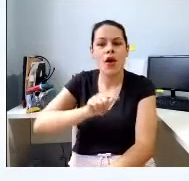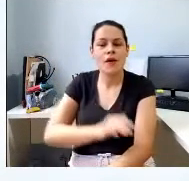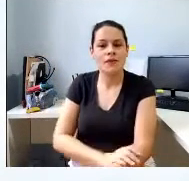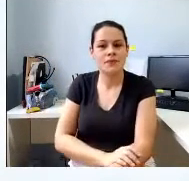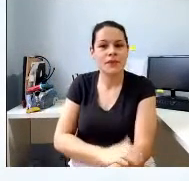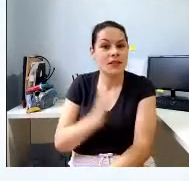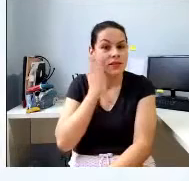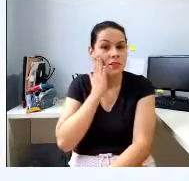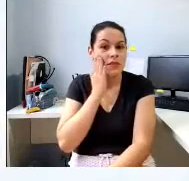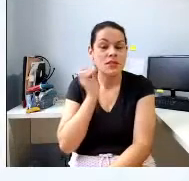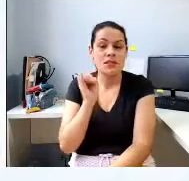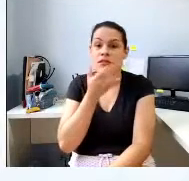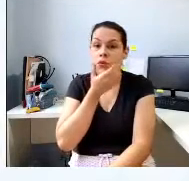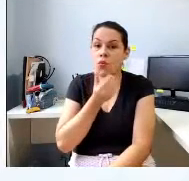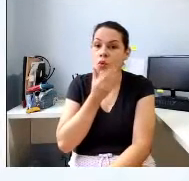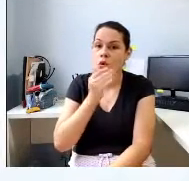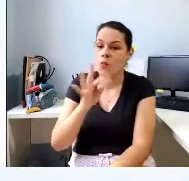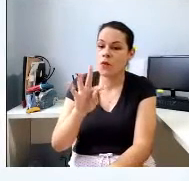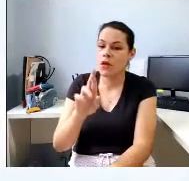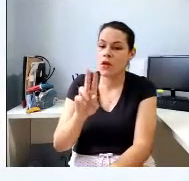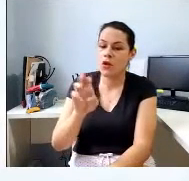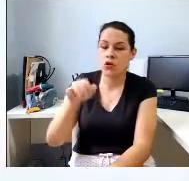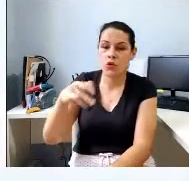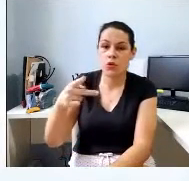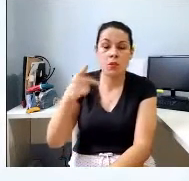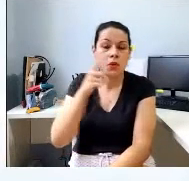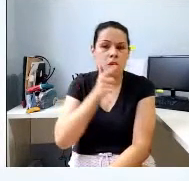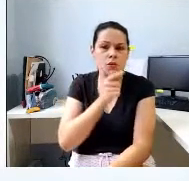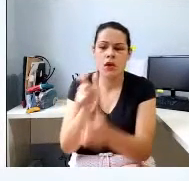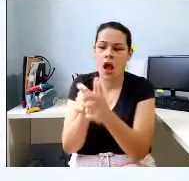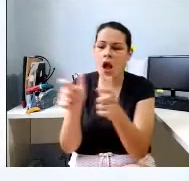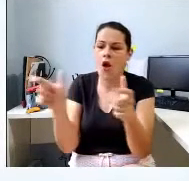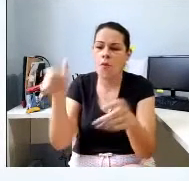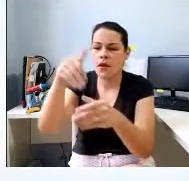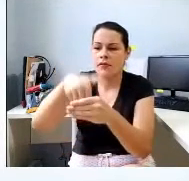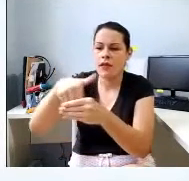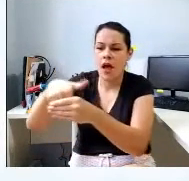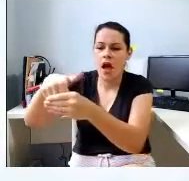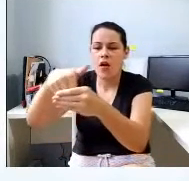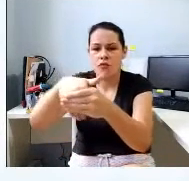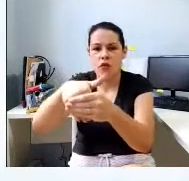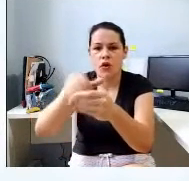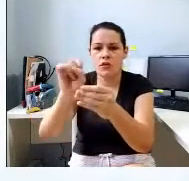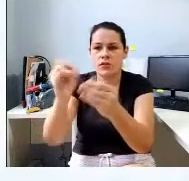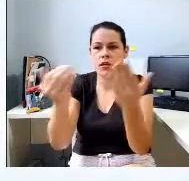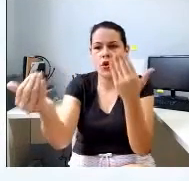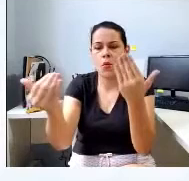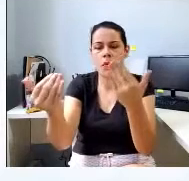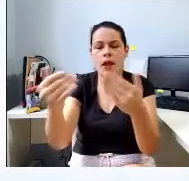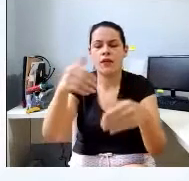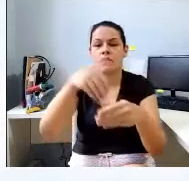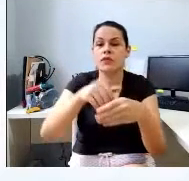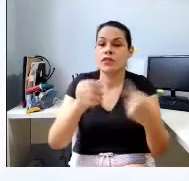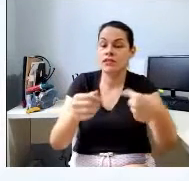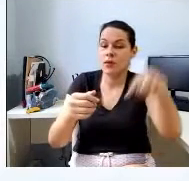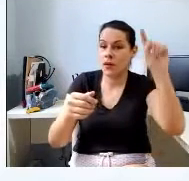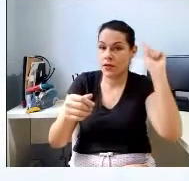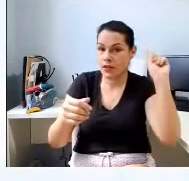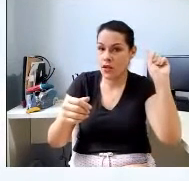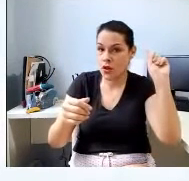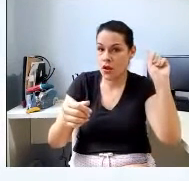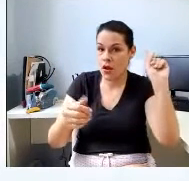Trump conseguiu aumentar o número de votos que ele tinha em relação à eleição anterior, ele